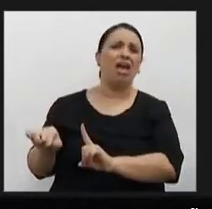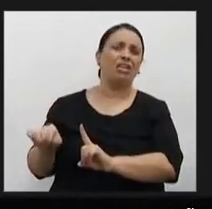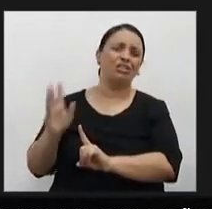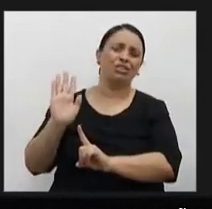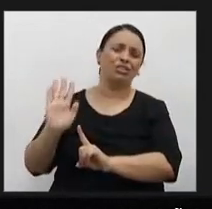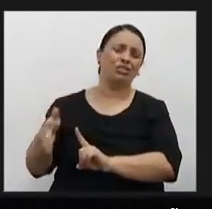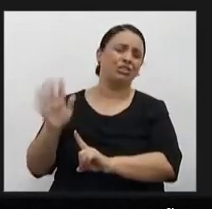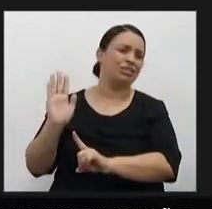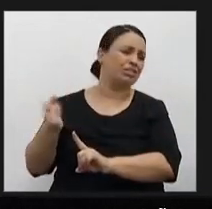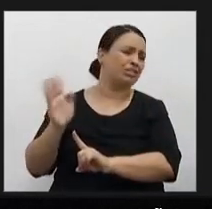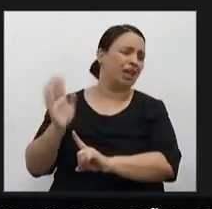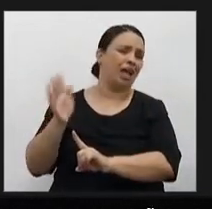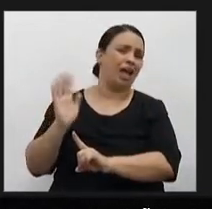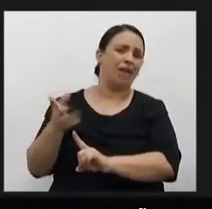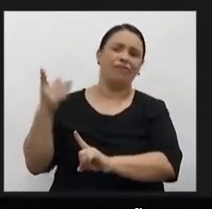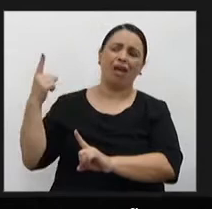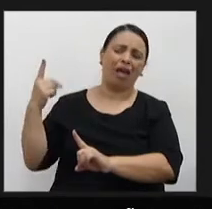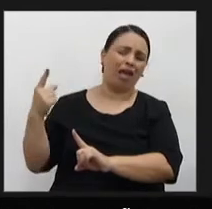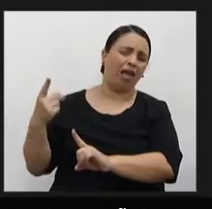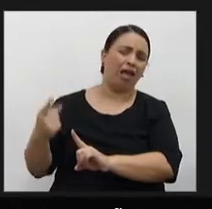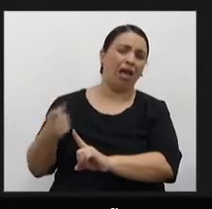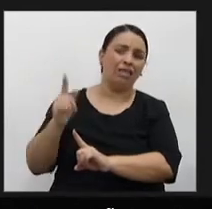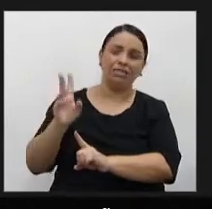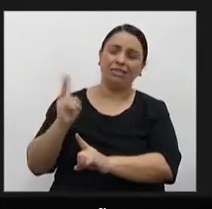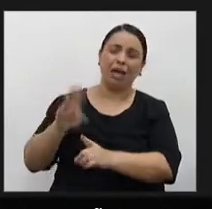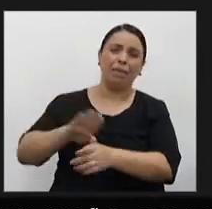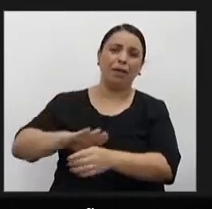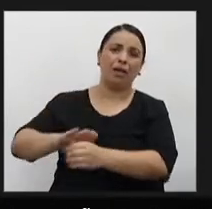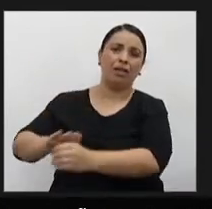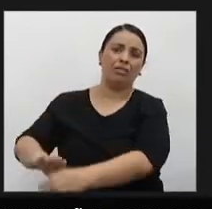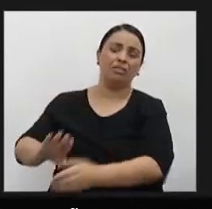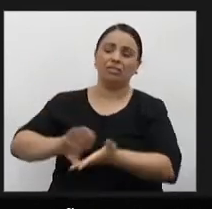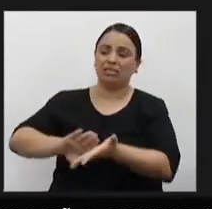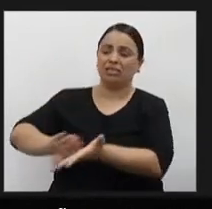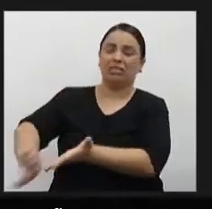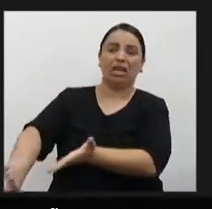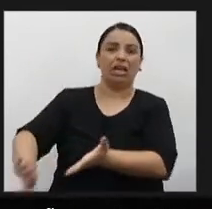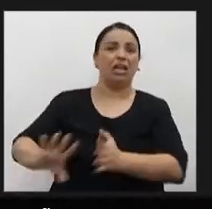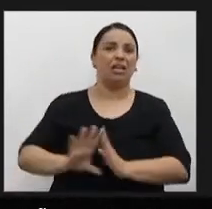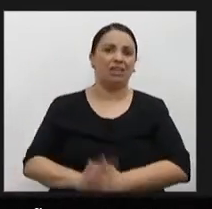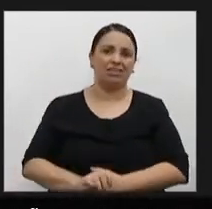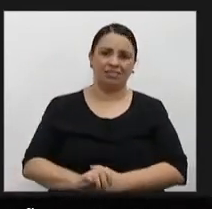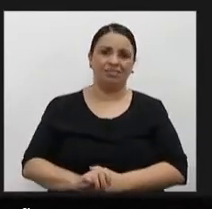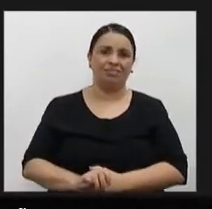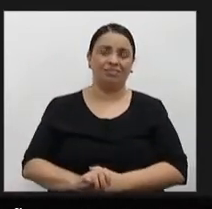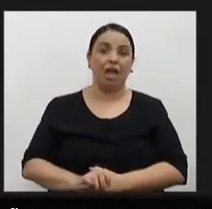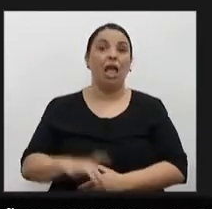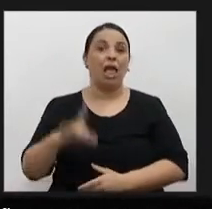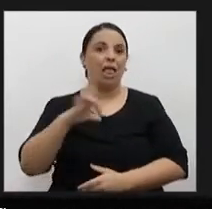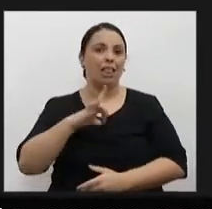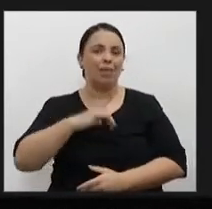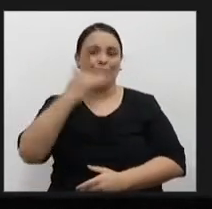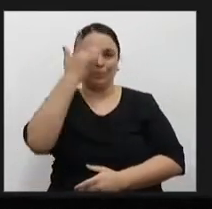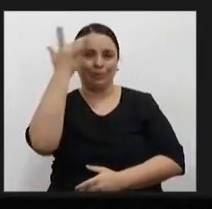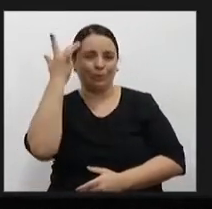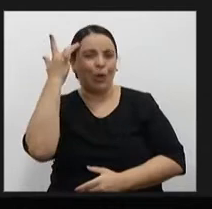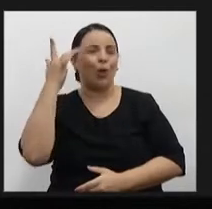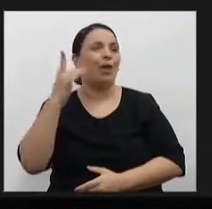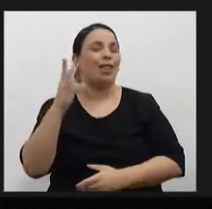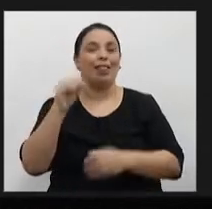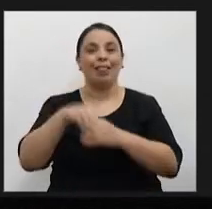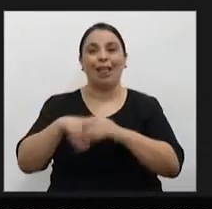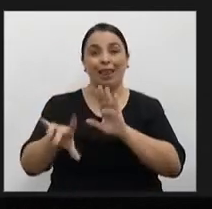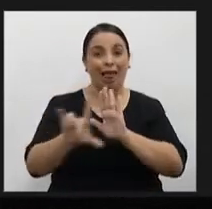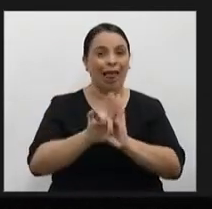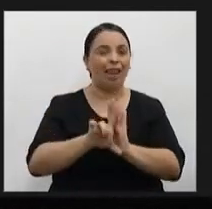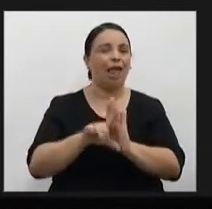gente ouve falas bonitas da gestão, a gente ouve falas bonitas de legislador, a gente ouve muitas falas bonitas de